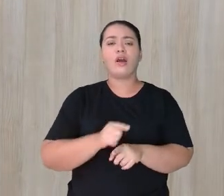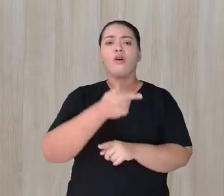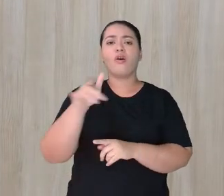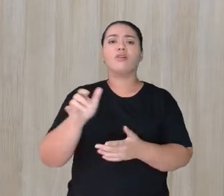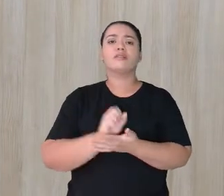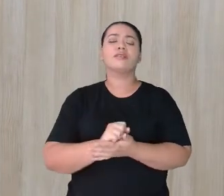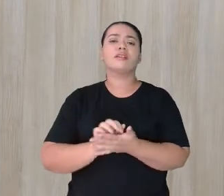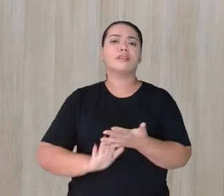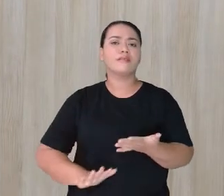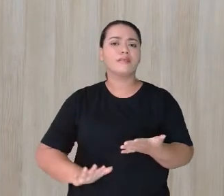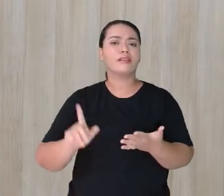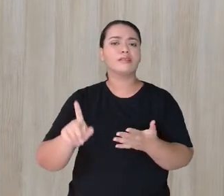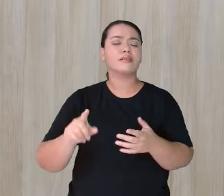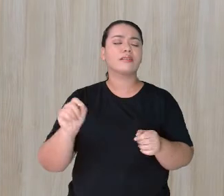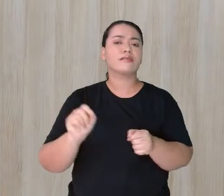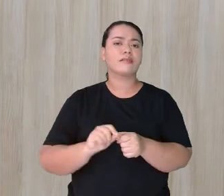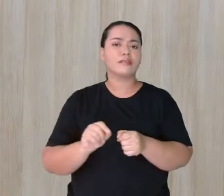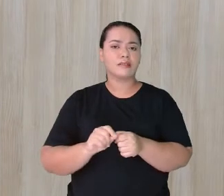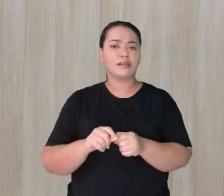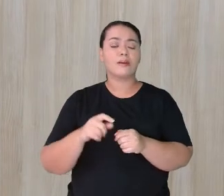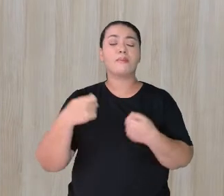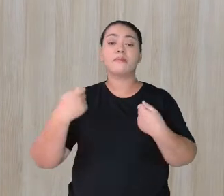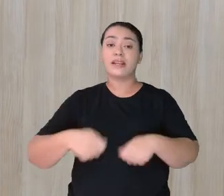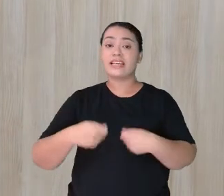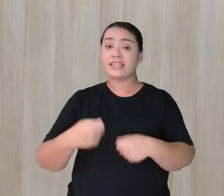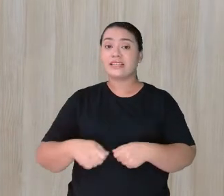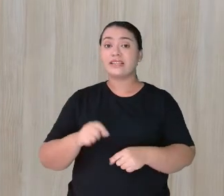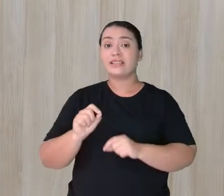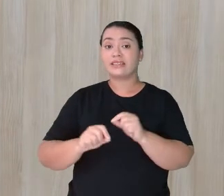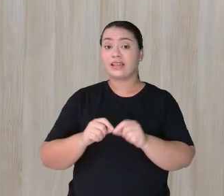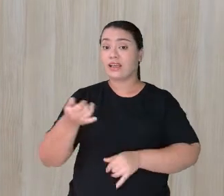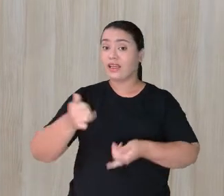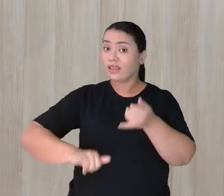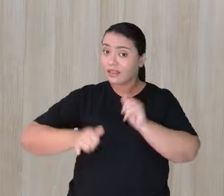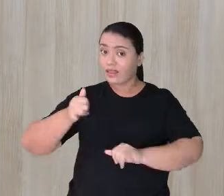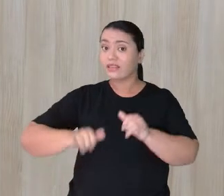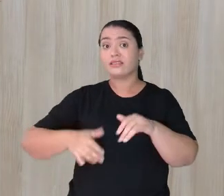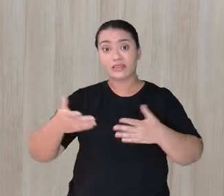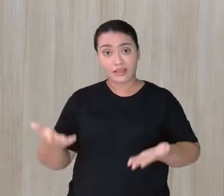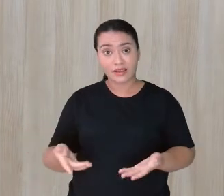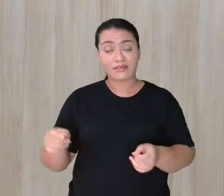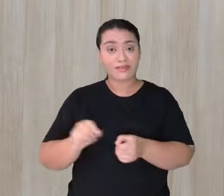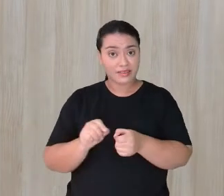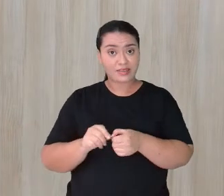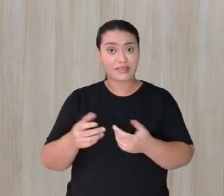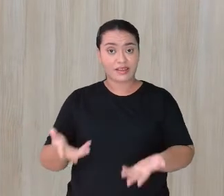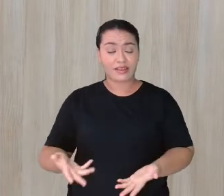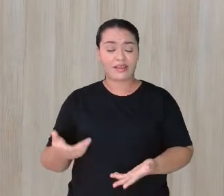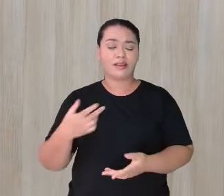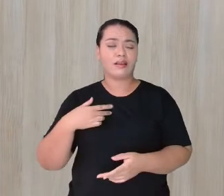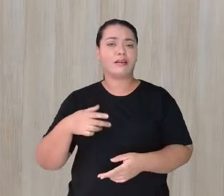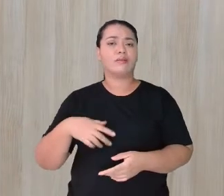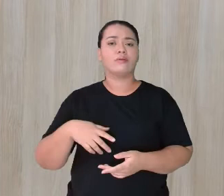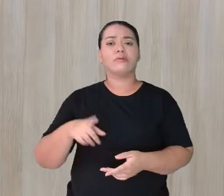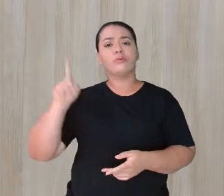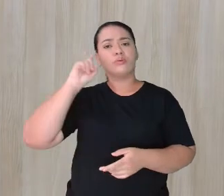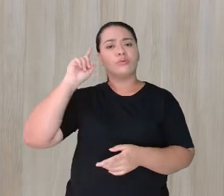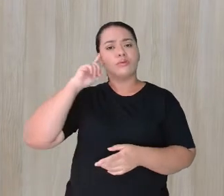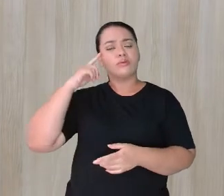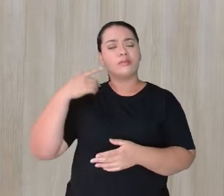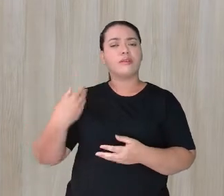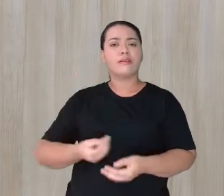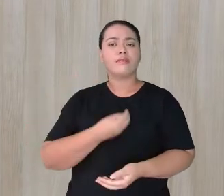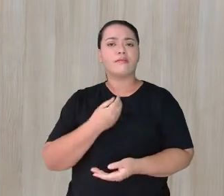vão sendo realizadas, nós precisamos realmente de energia para podermos realizar as nossas atividades. E todas